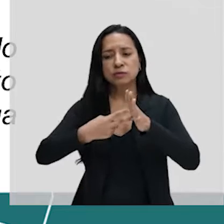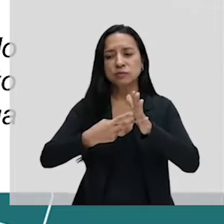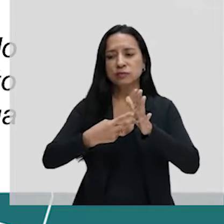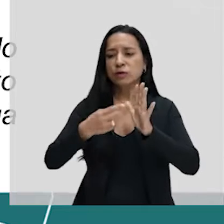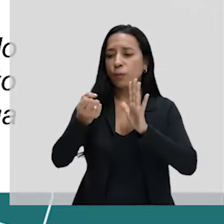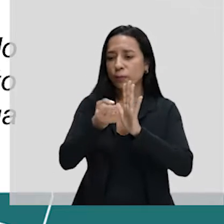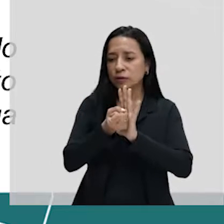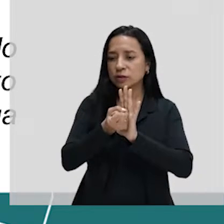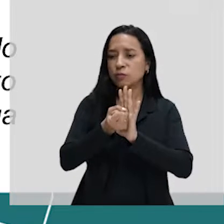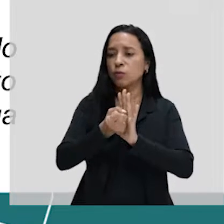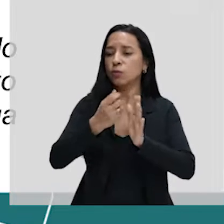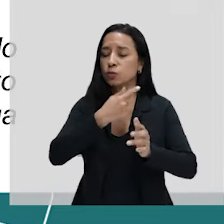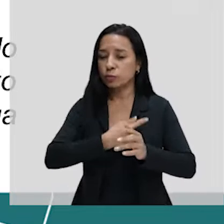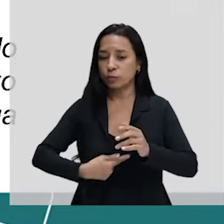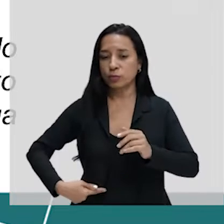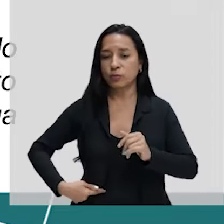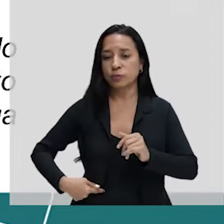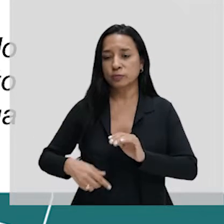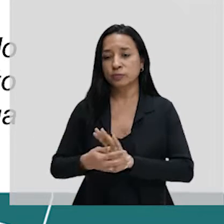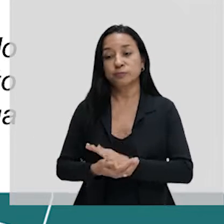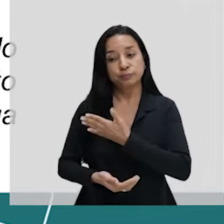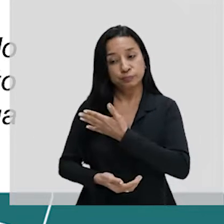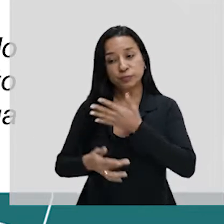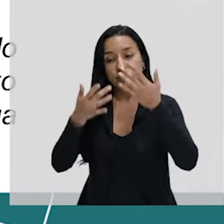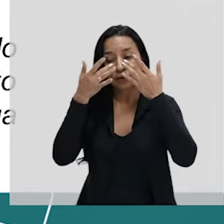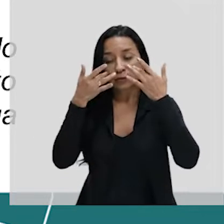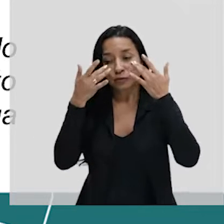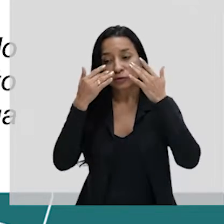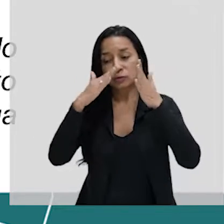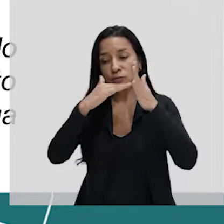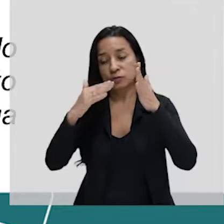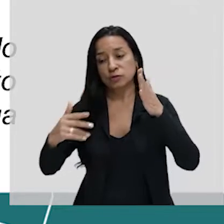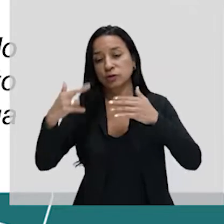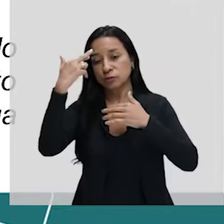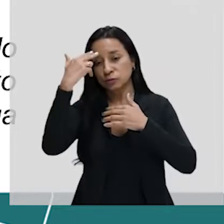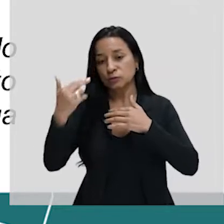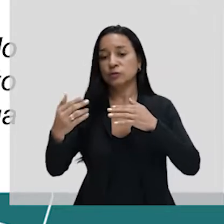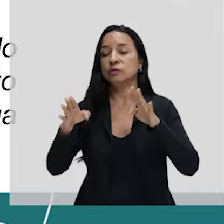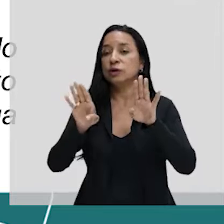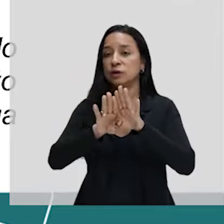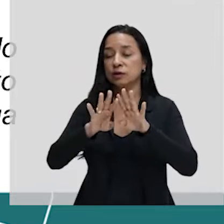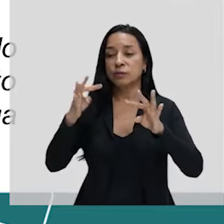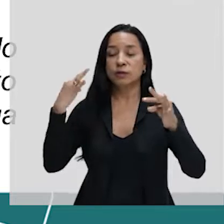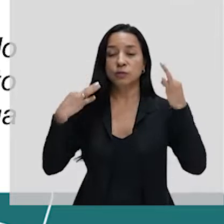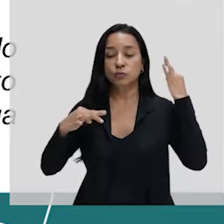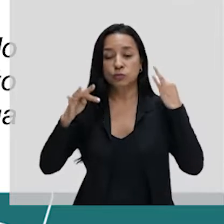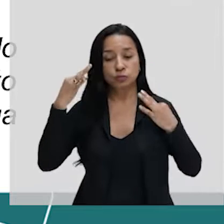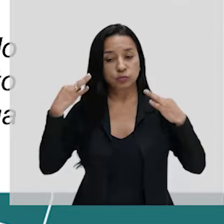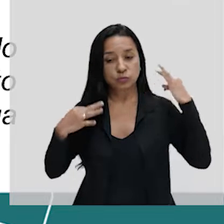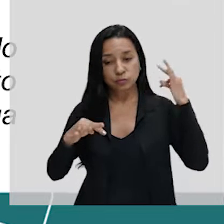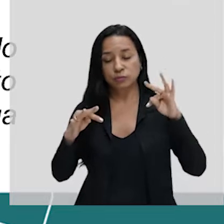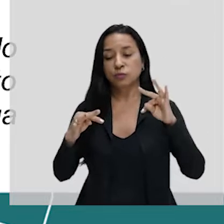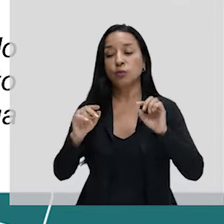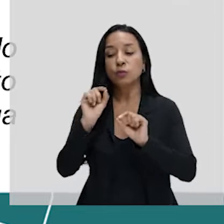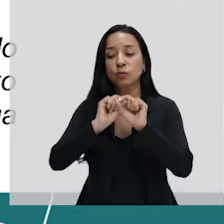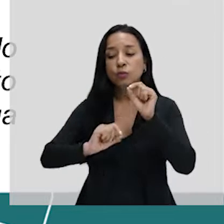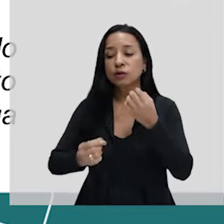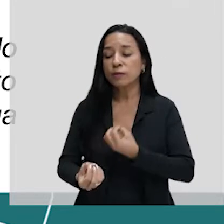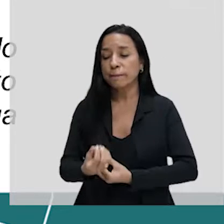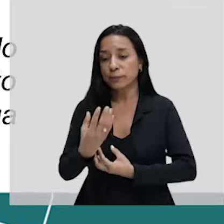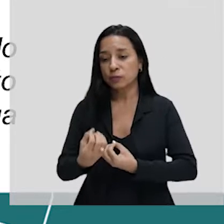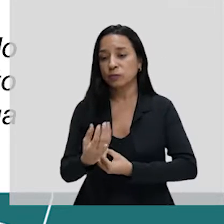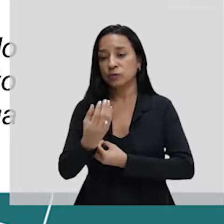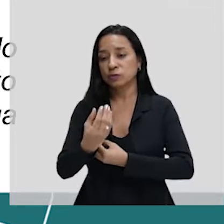estético, histórico e até mesmo turístico. Então, o que a gente produz de maneira artística, em particular nesta aula